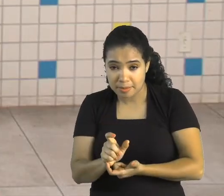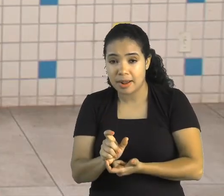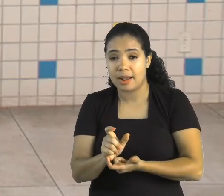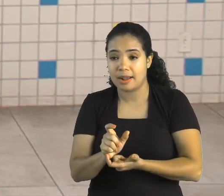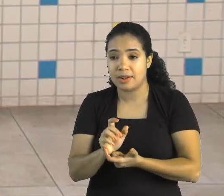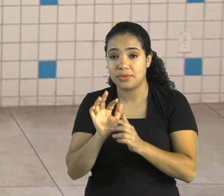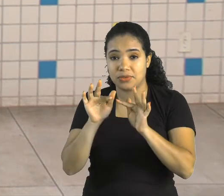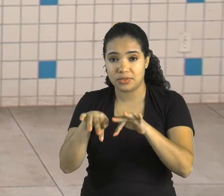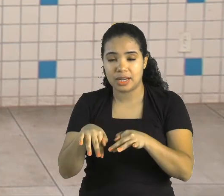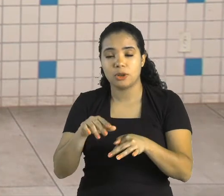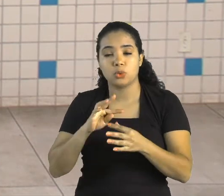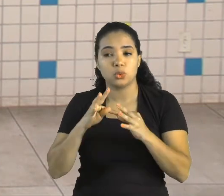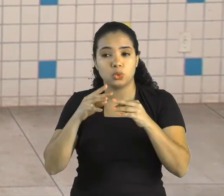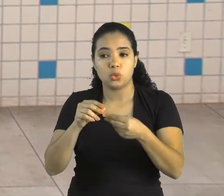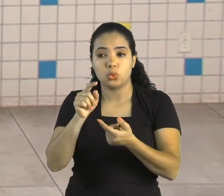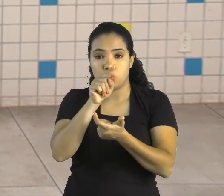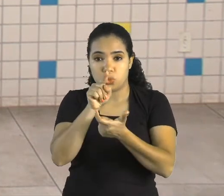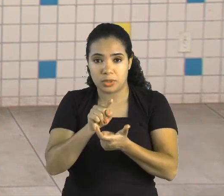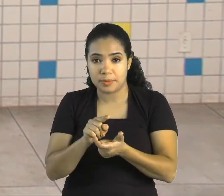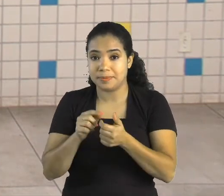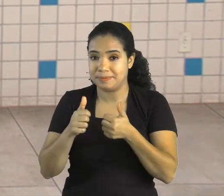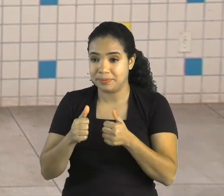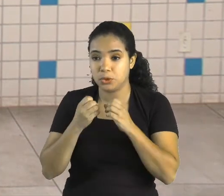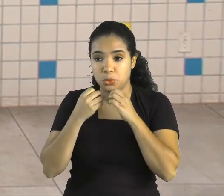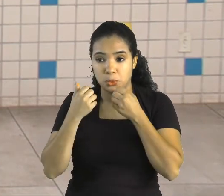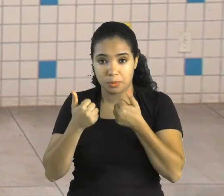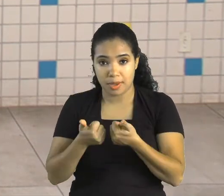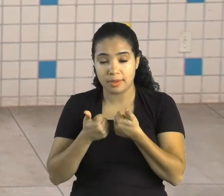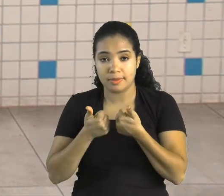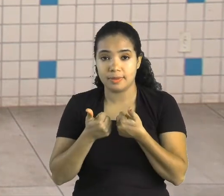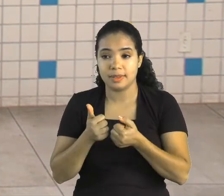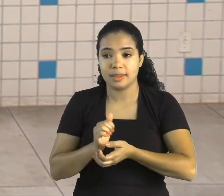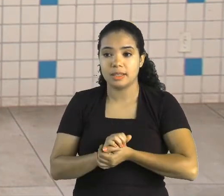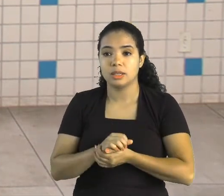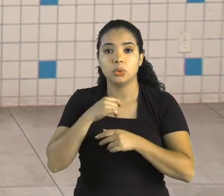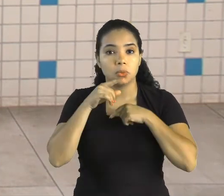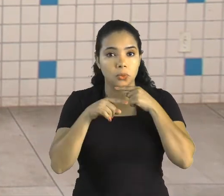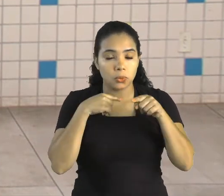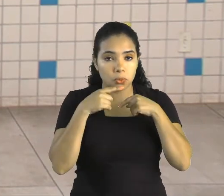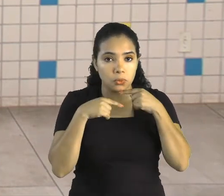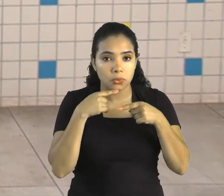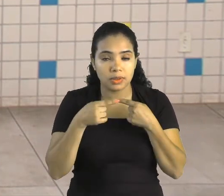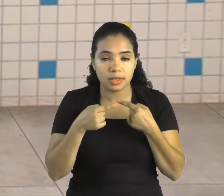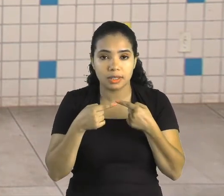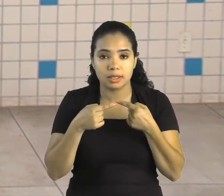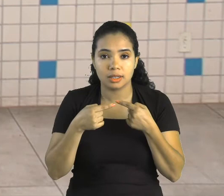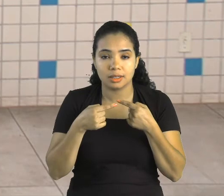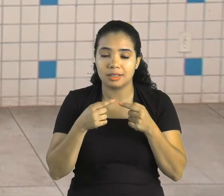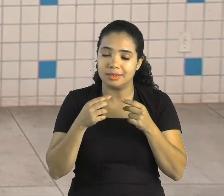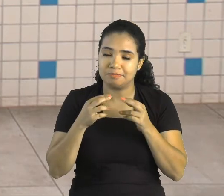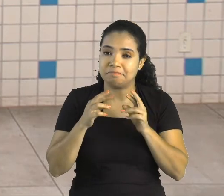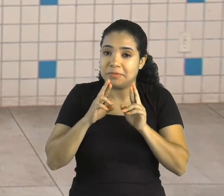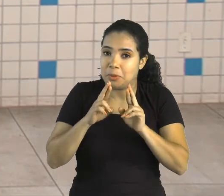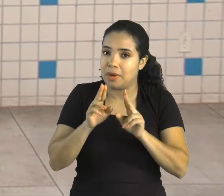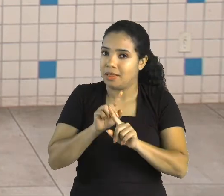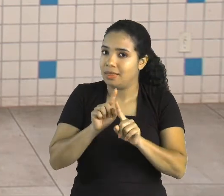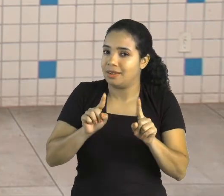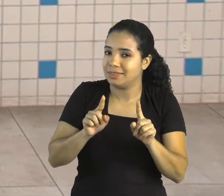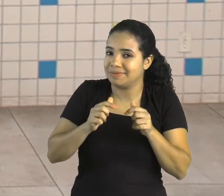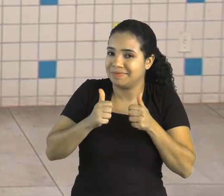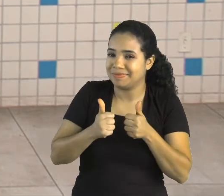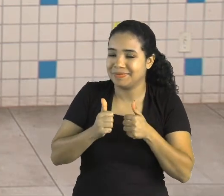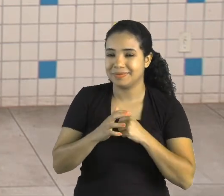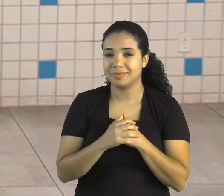letra Z. Tudo bem até aqui? Dúvida? Espero que não. Então, olha só,